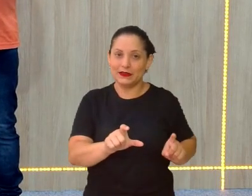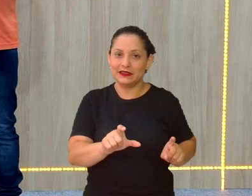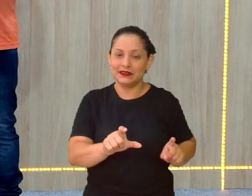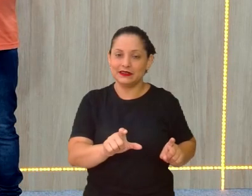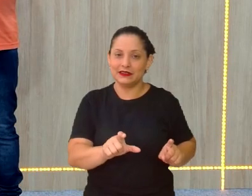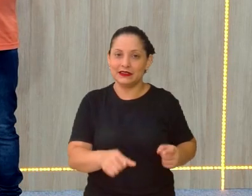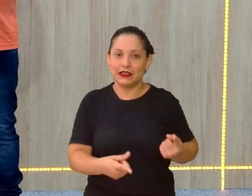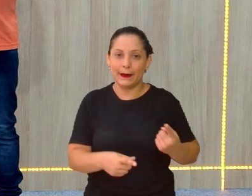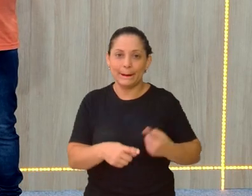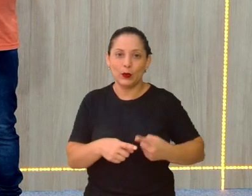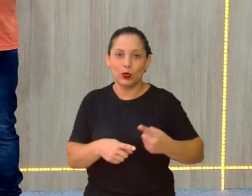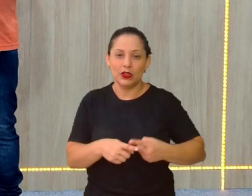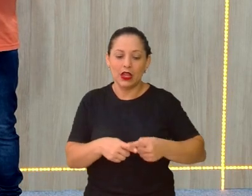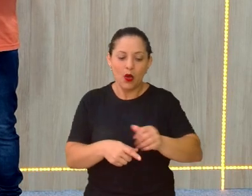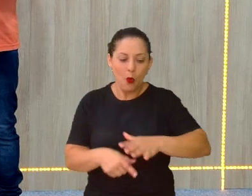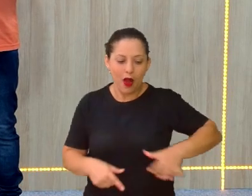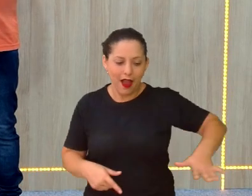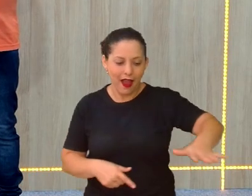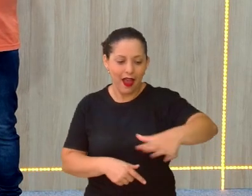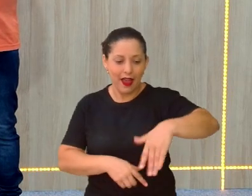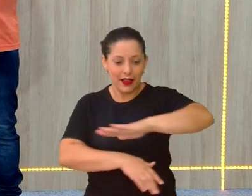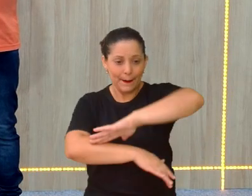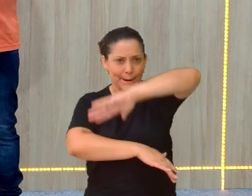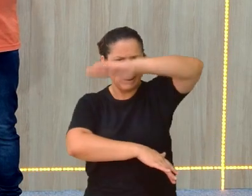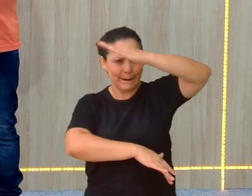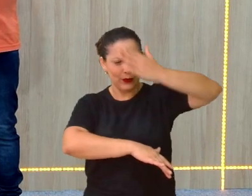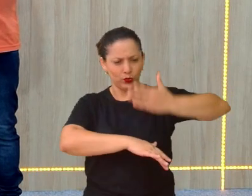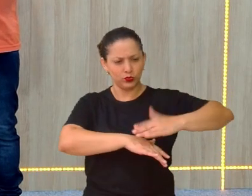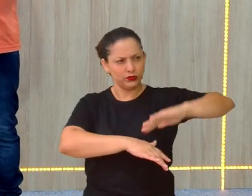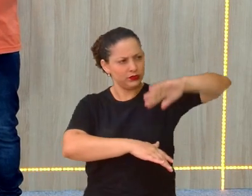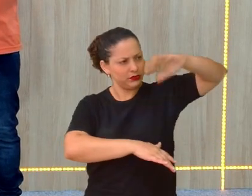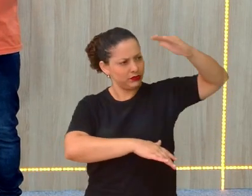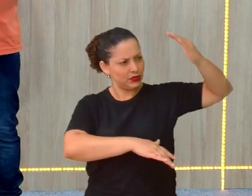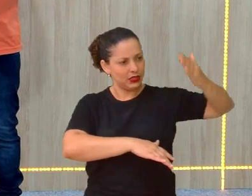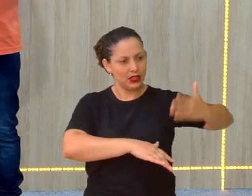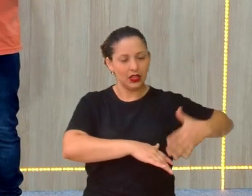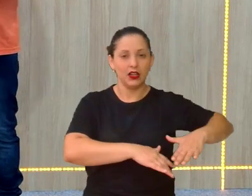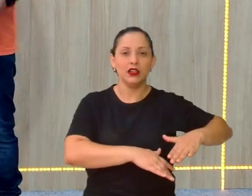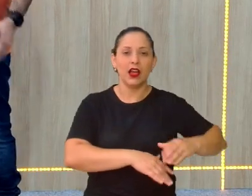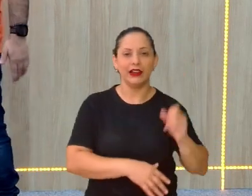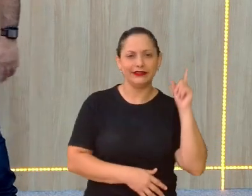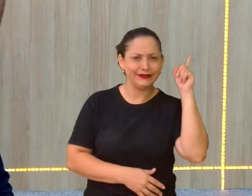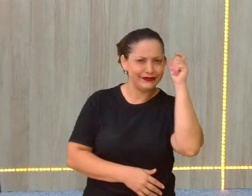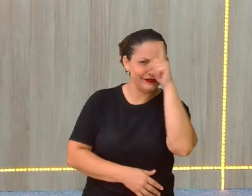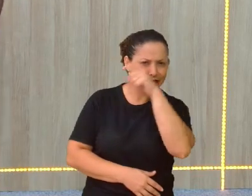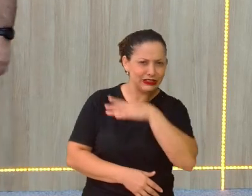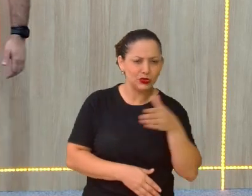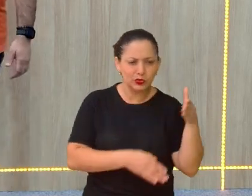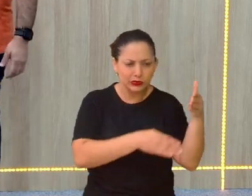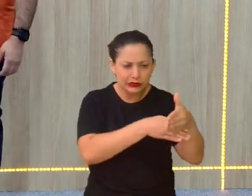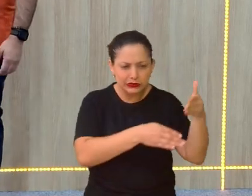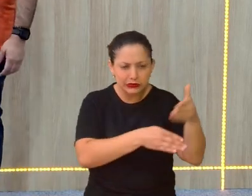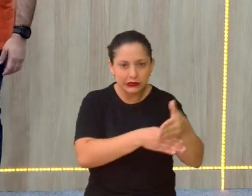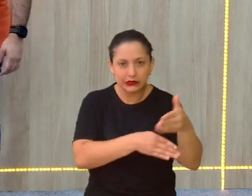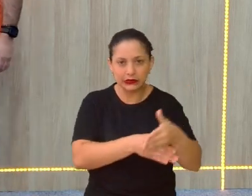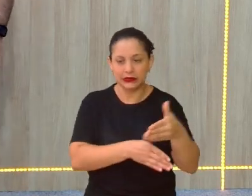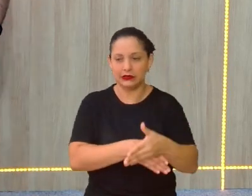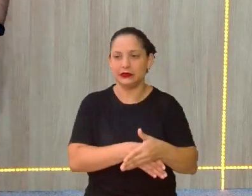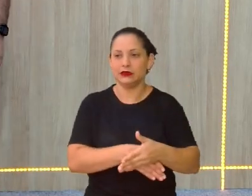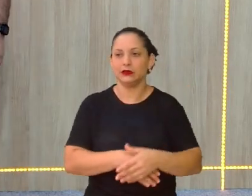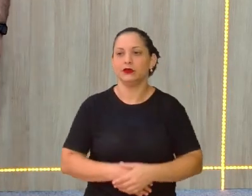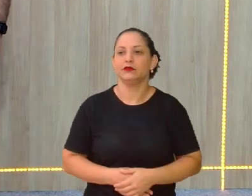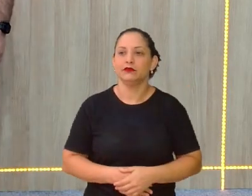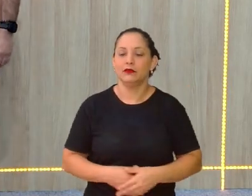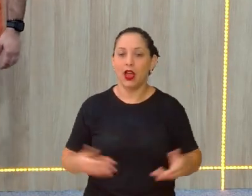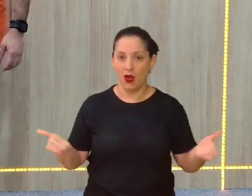muito montanhoso dificultava a comunicação, ok? Então, ó, aqui, ó, para a gente ter